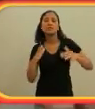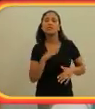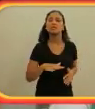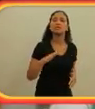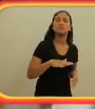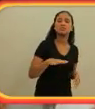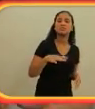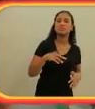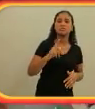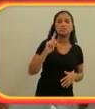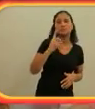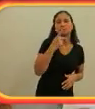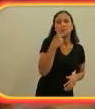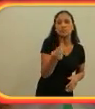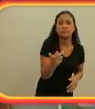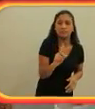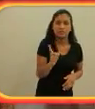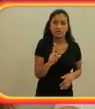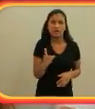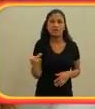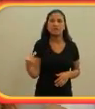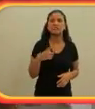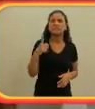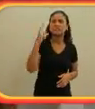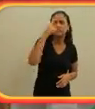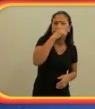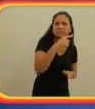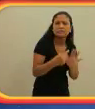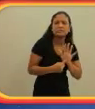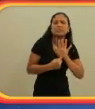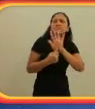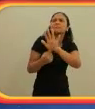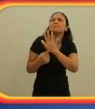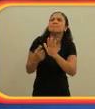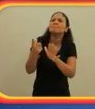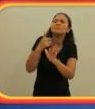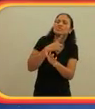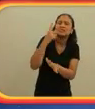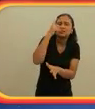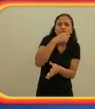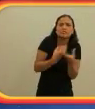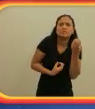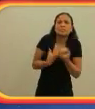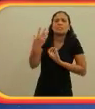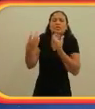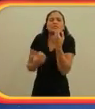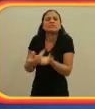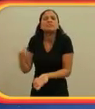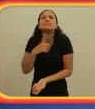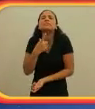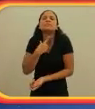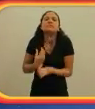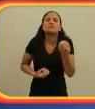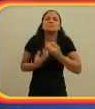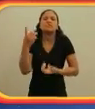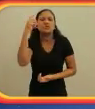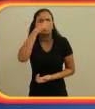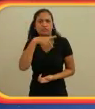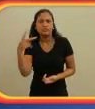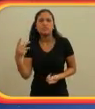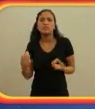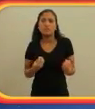outros meios o que ele gosta, o que ele quer. E isso é muito importante para a criança, porque às vezes a criança, quando não fala, ela